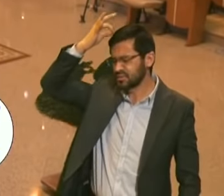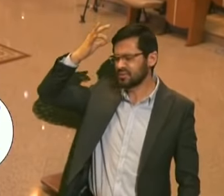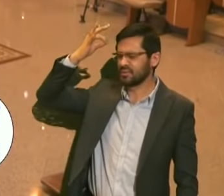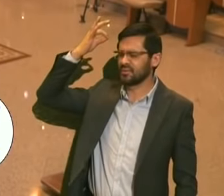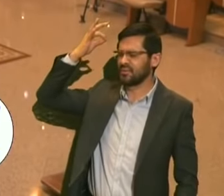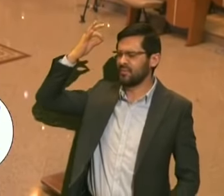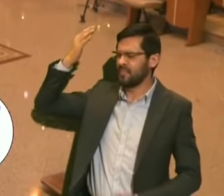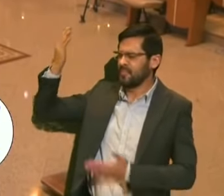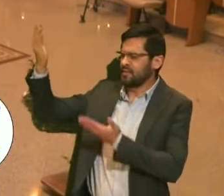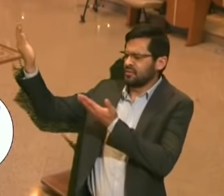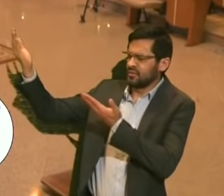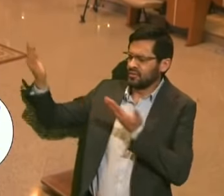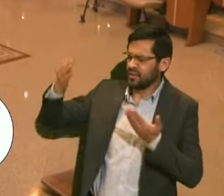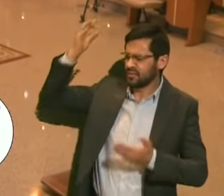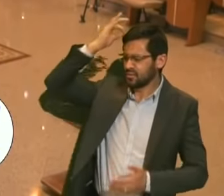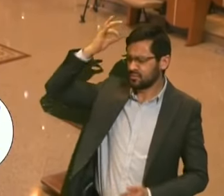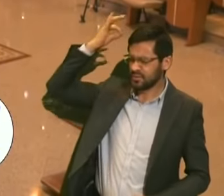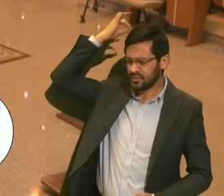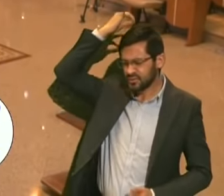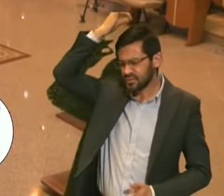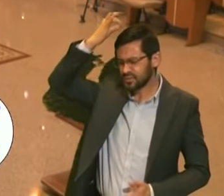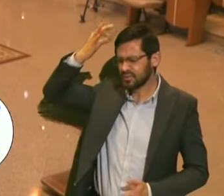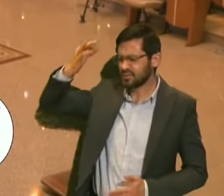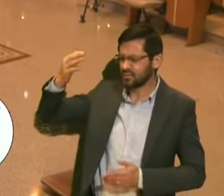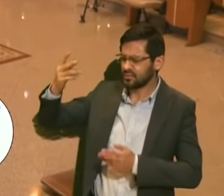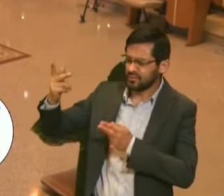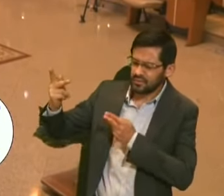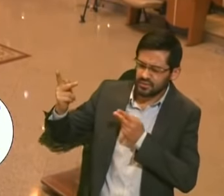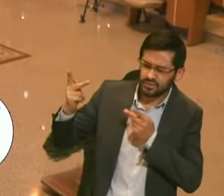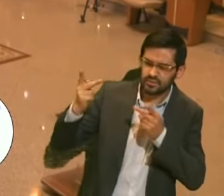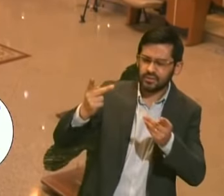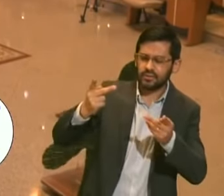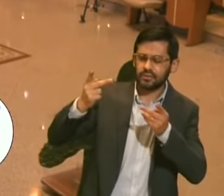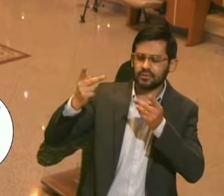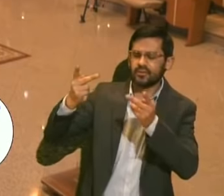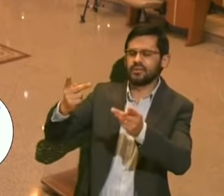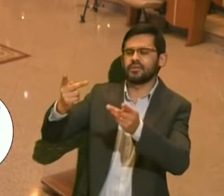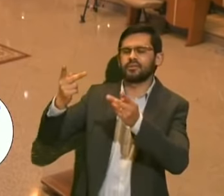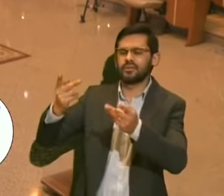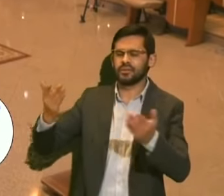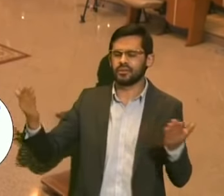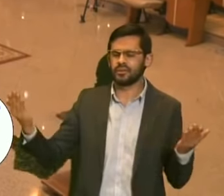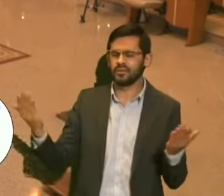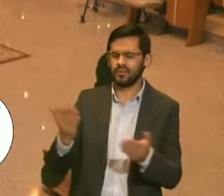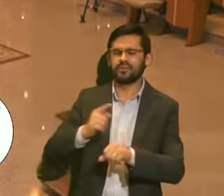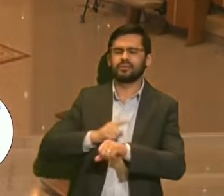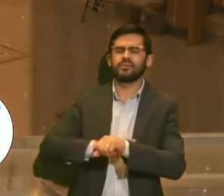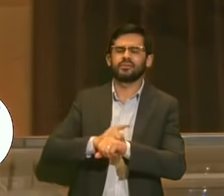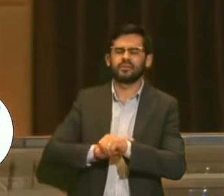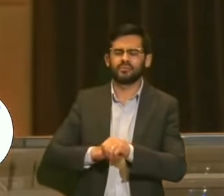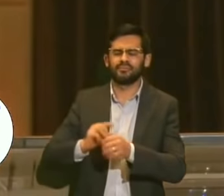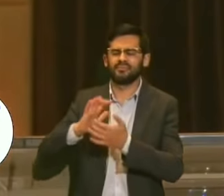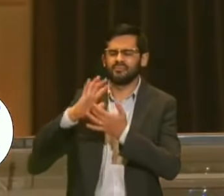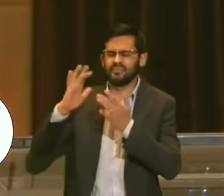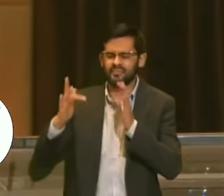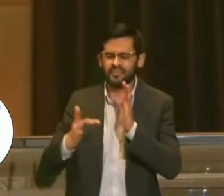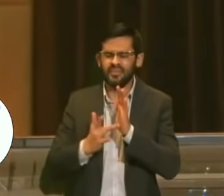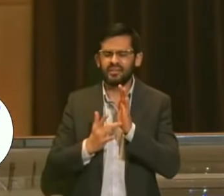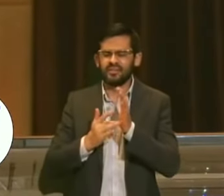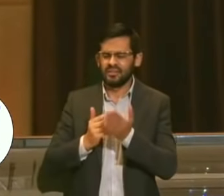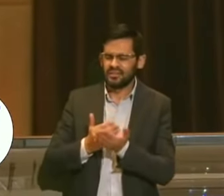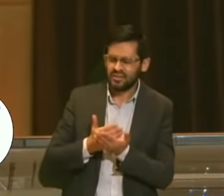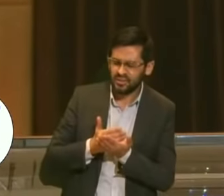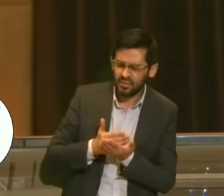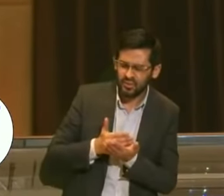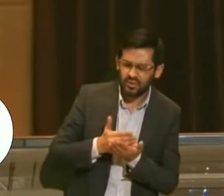teu Espírito Santo, vem com o teu Espírito Santo, vem com o teu Espírito Santo, Jesus, e